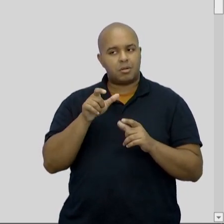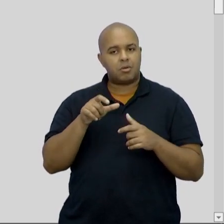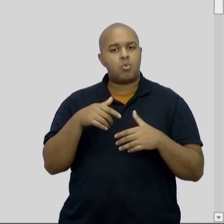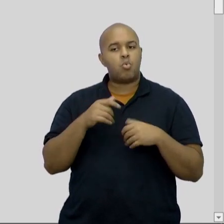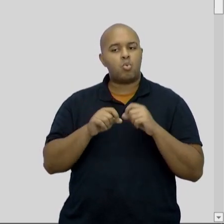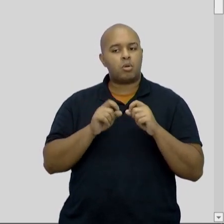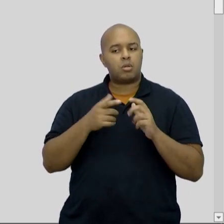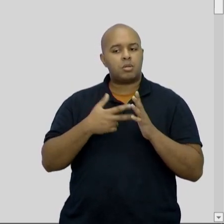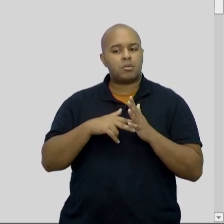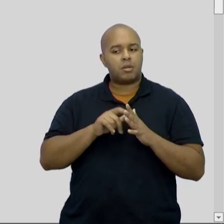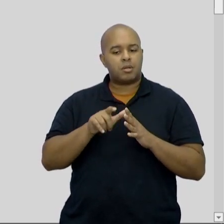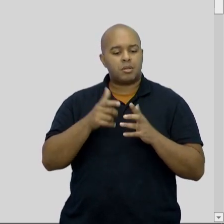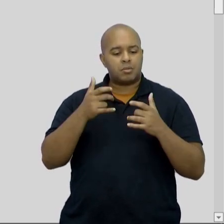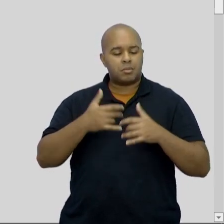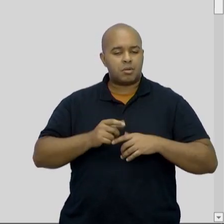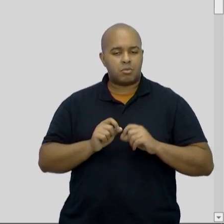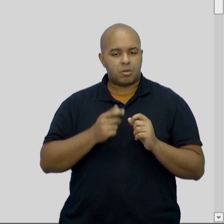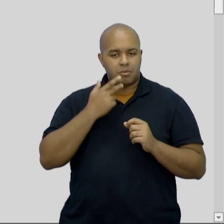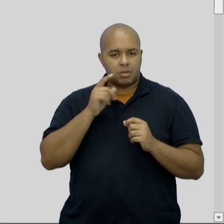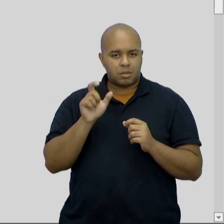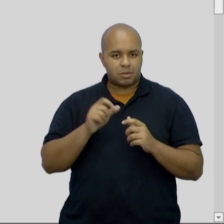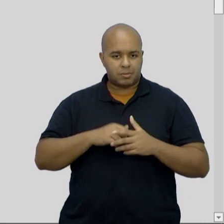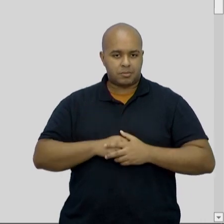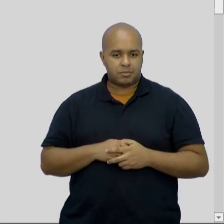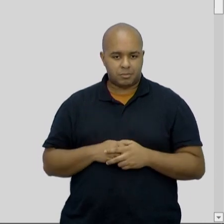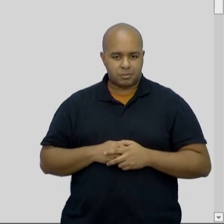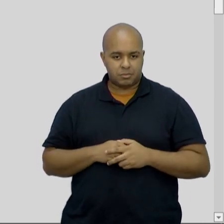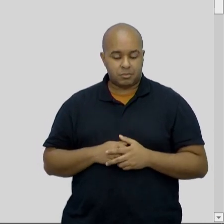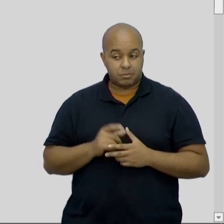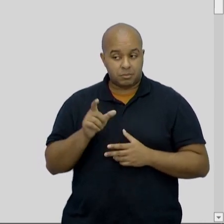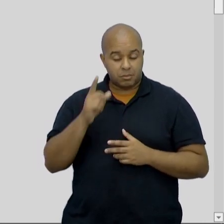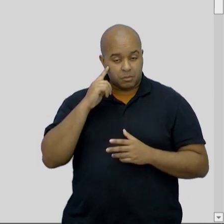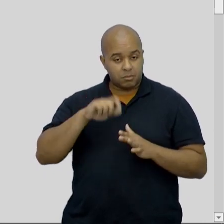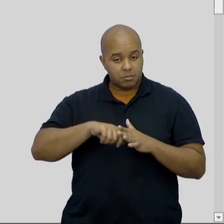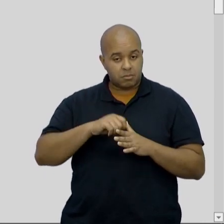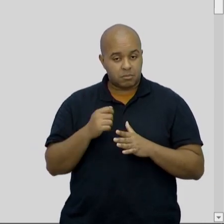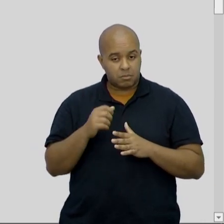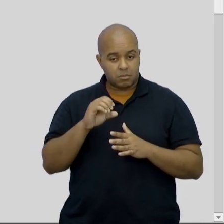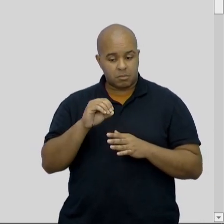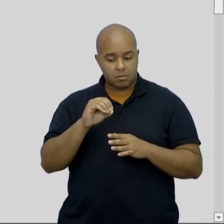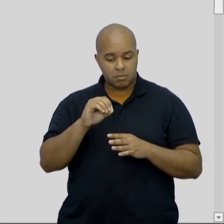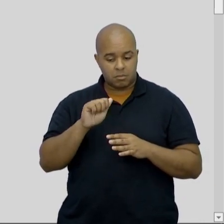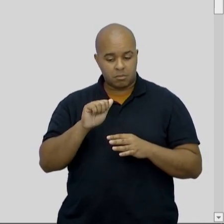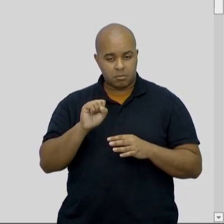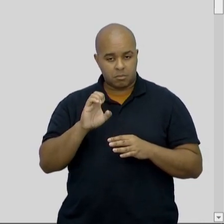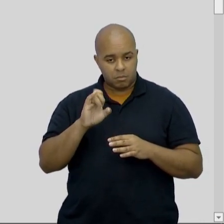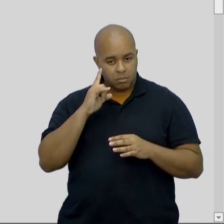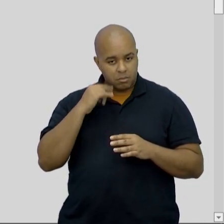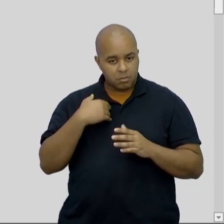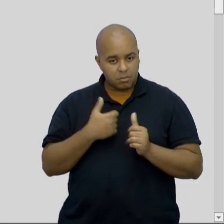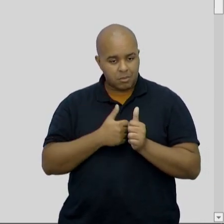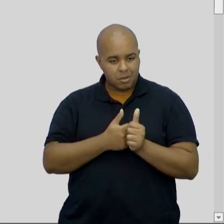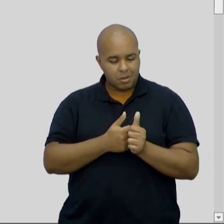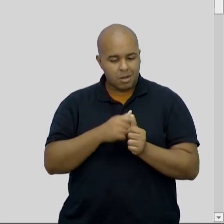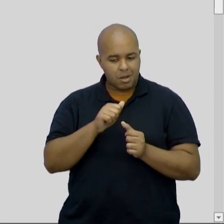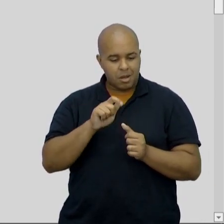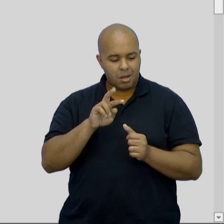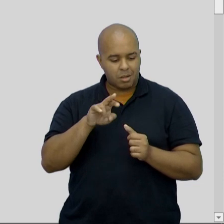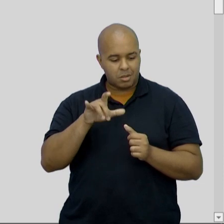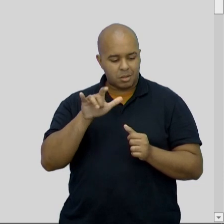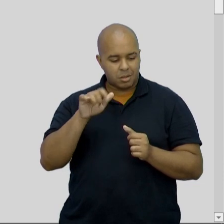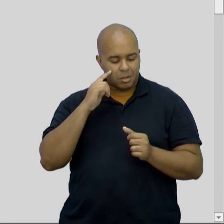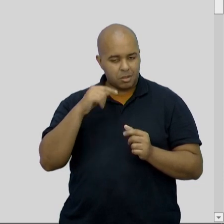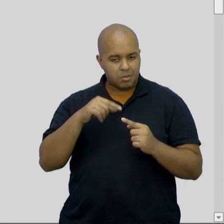do que exatamente está sendo falado. E uma carta de oásis com um transporte e uma argila em sua parte